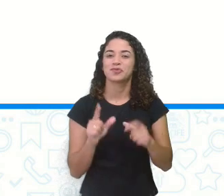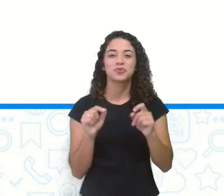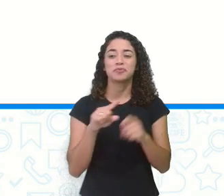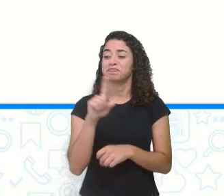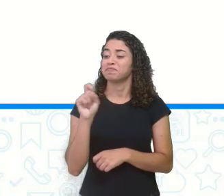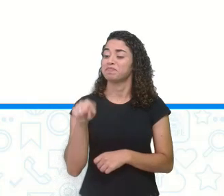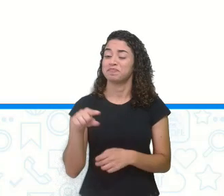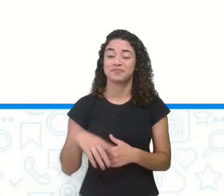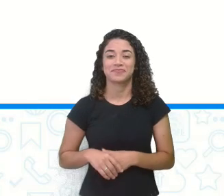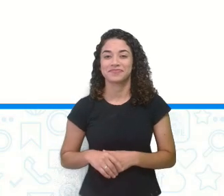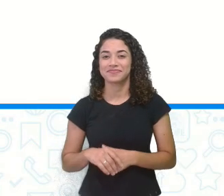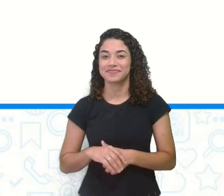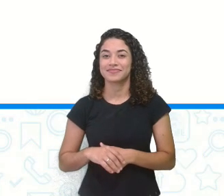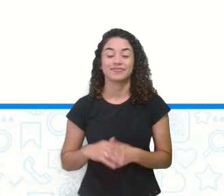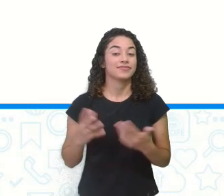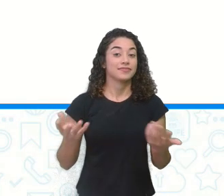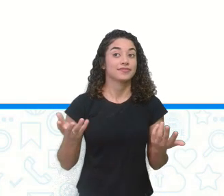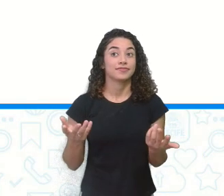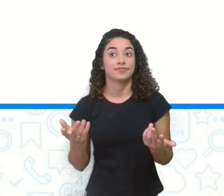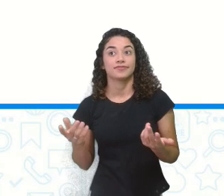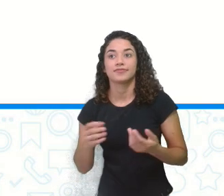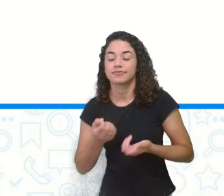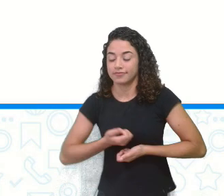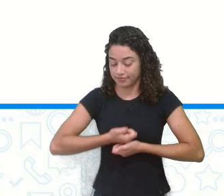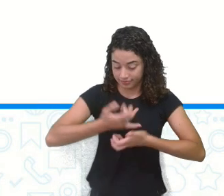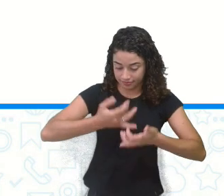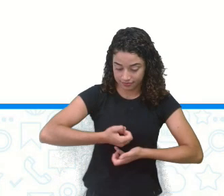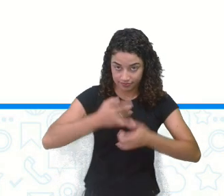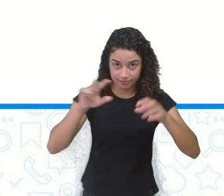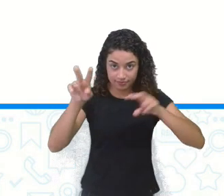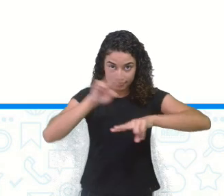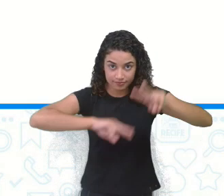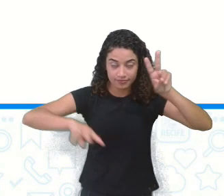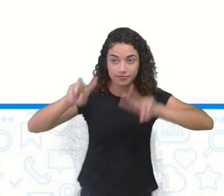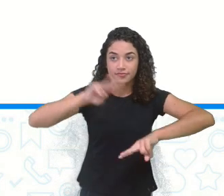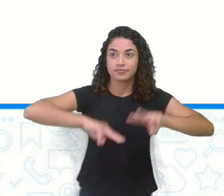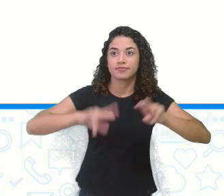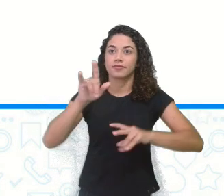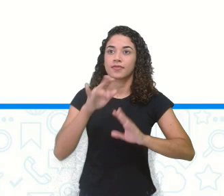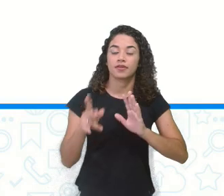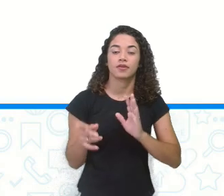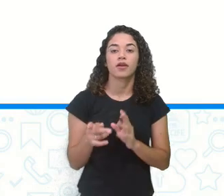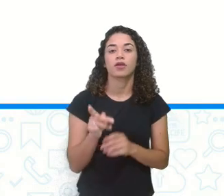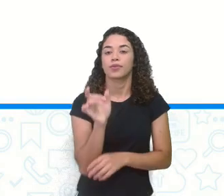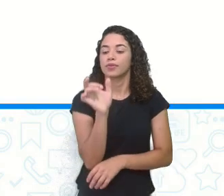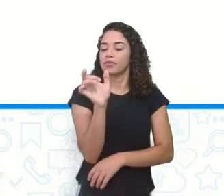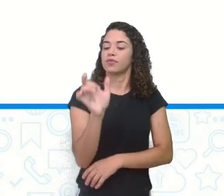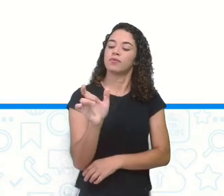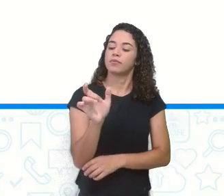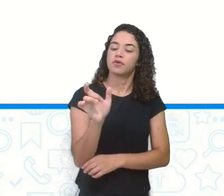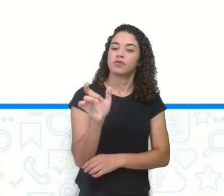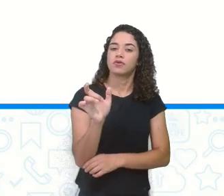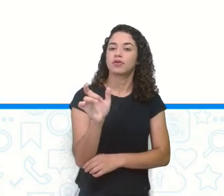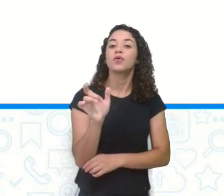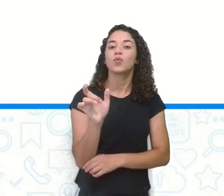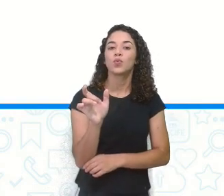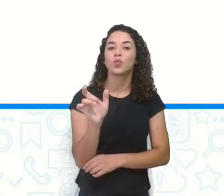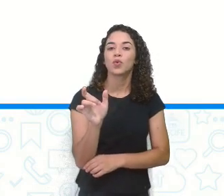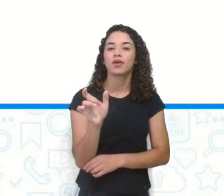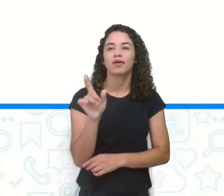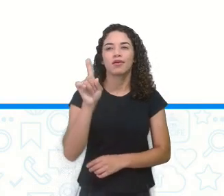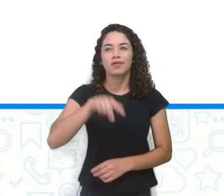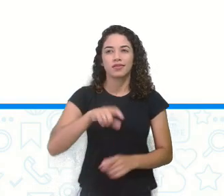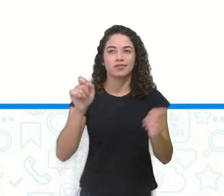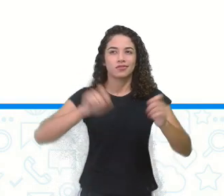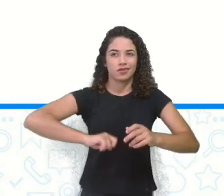poema visual. A poesia visual, como o próprio nome nos indica, é aquela